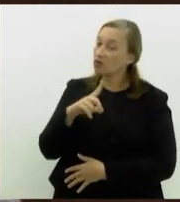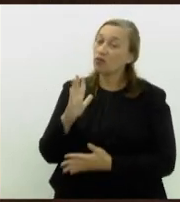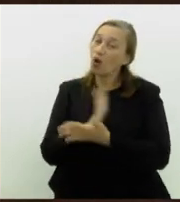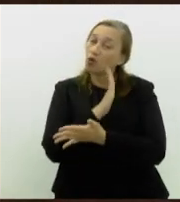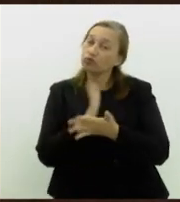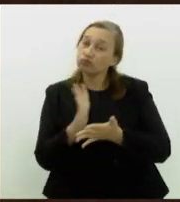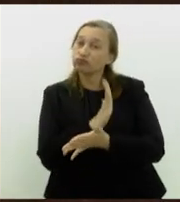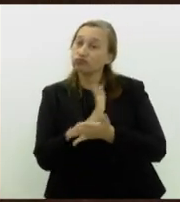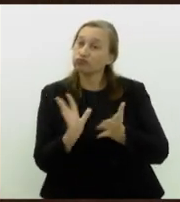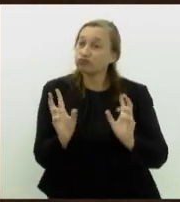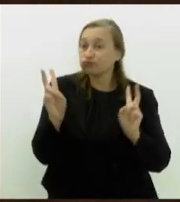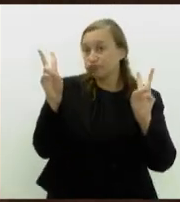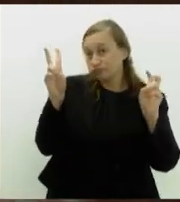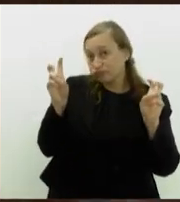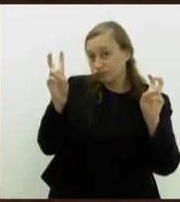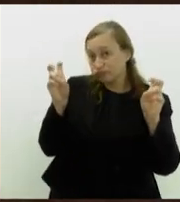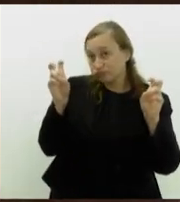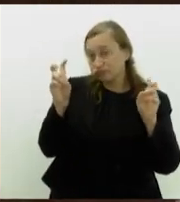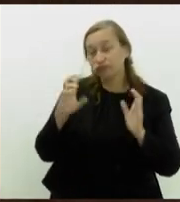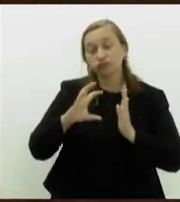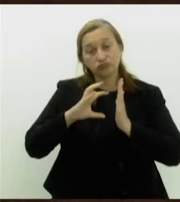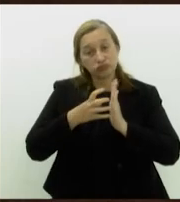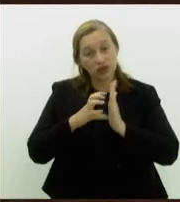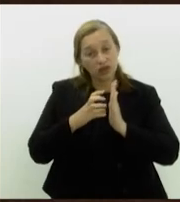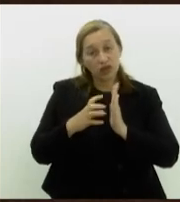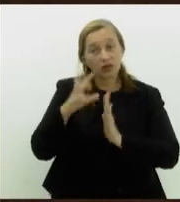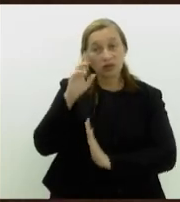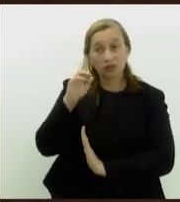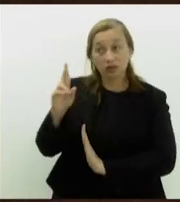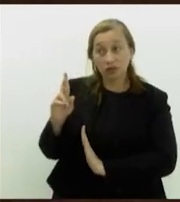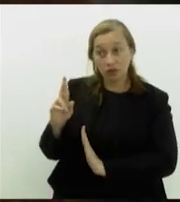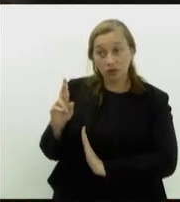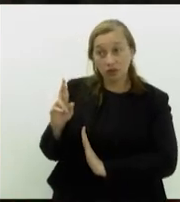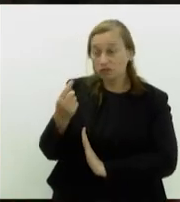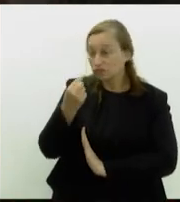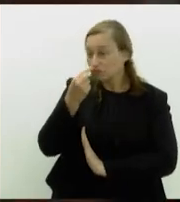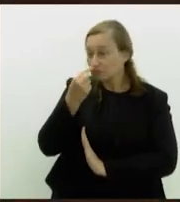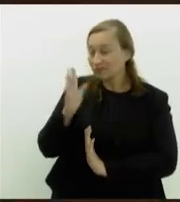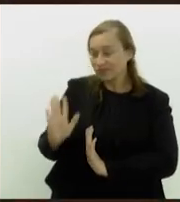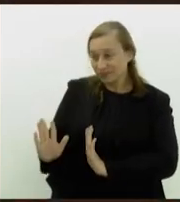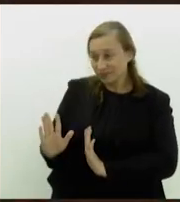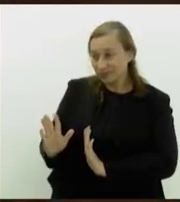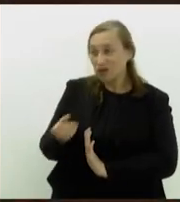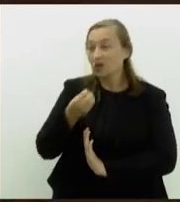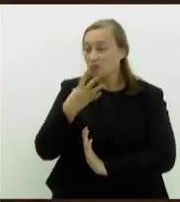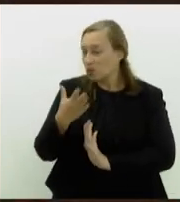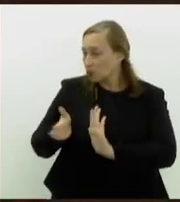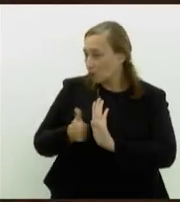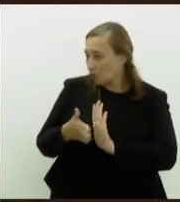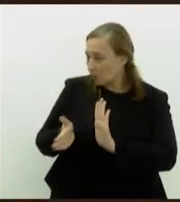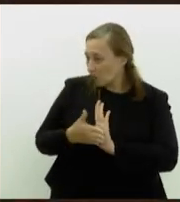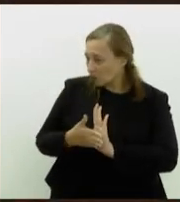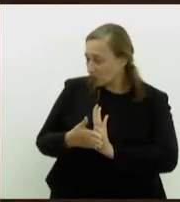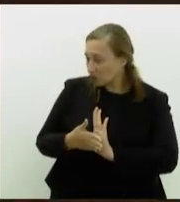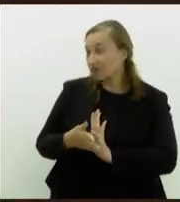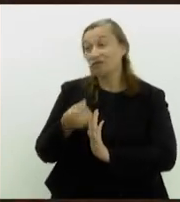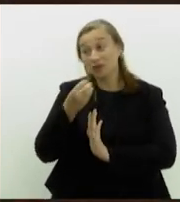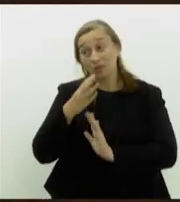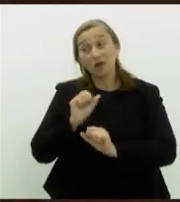situação partidária com Vossa Excelência, que não é o caso, eu tenho afinidade nas boas propostas. É bom que